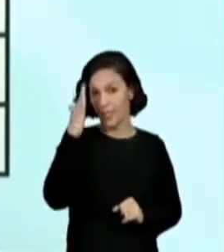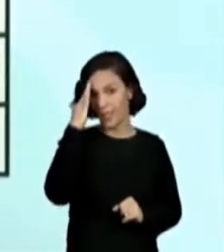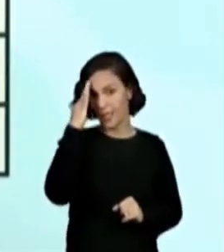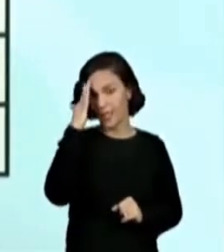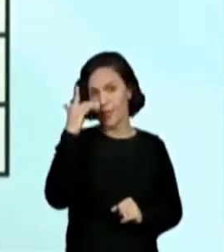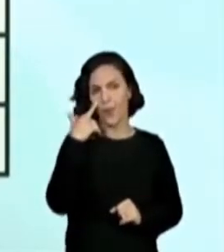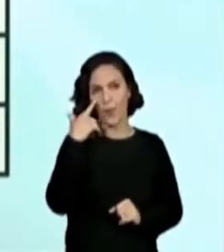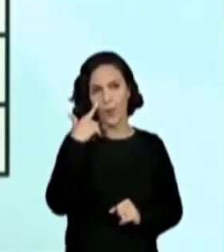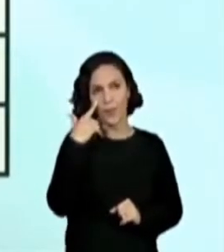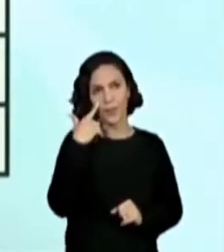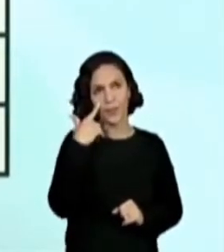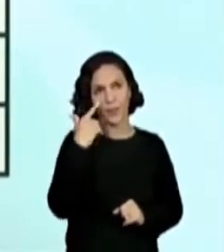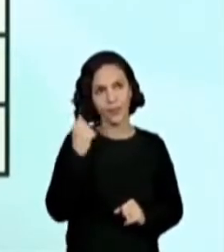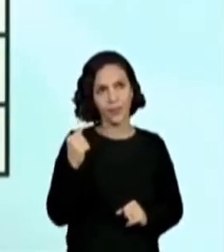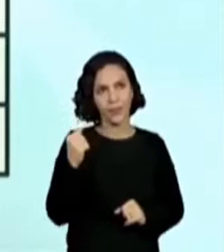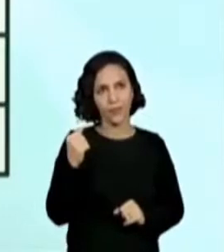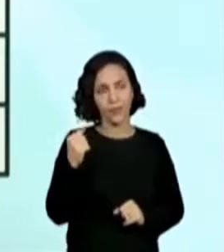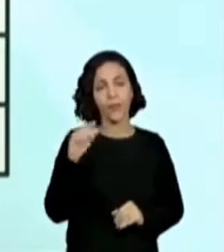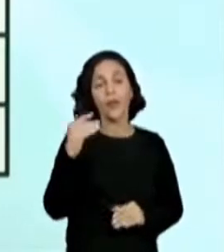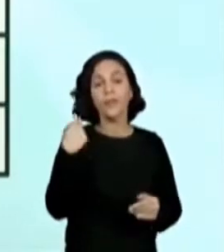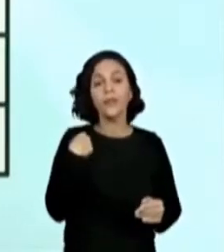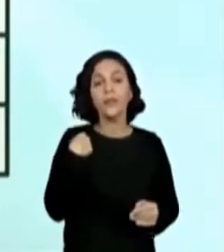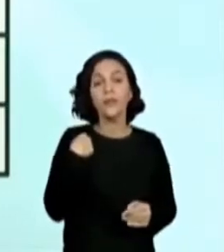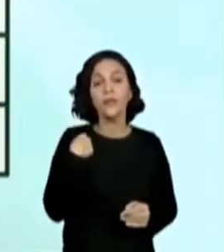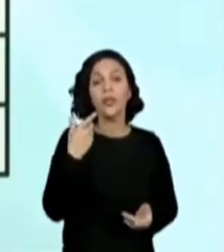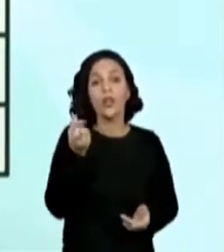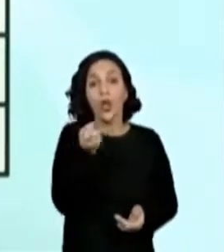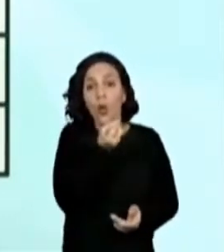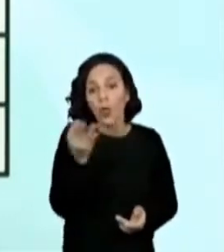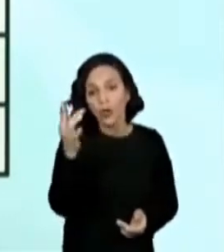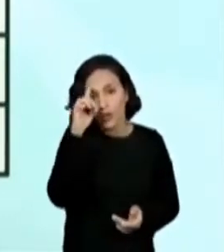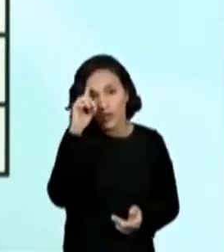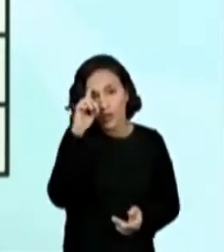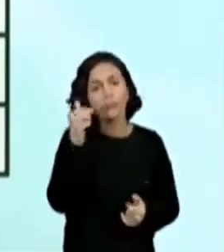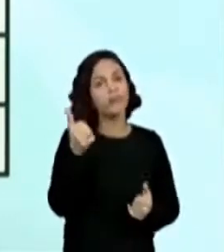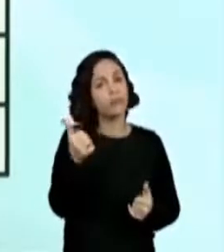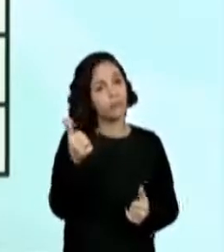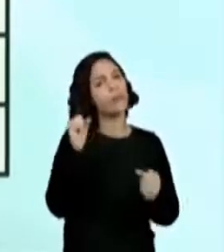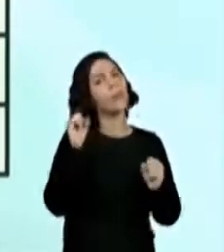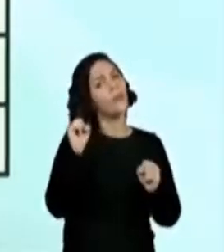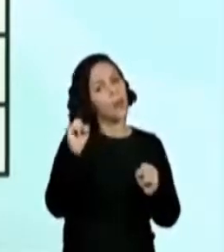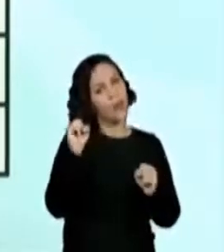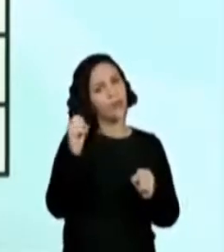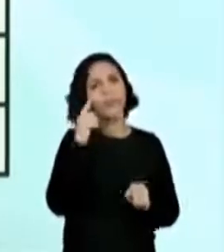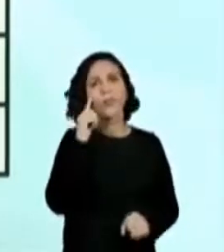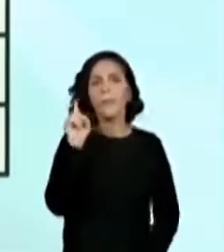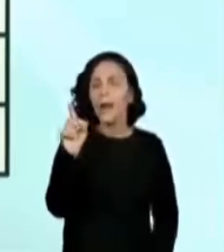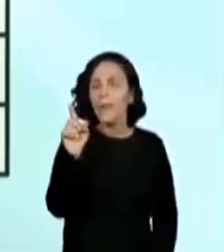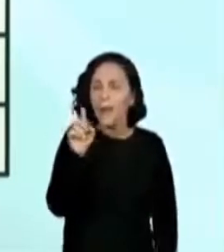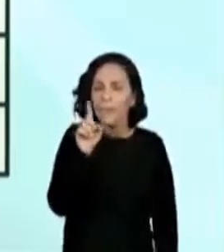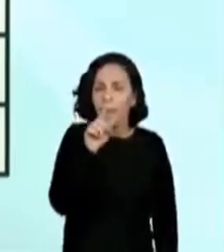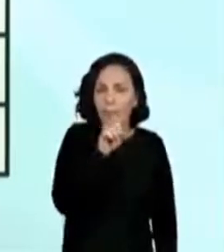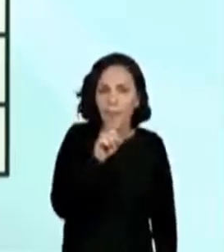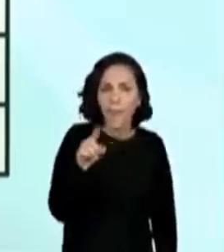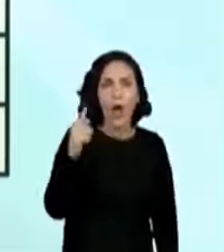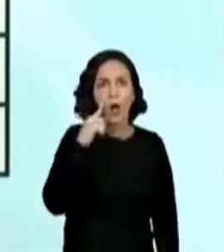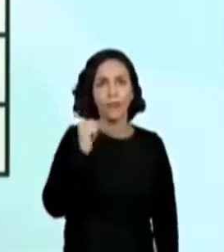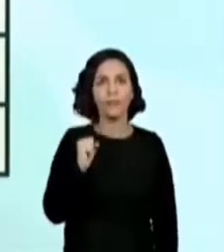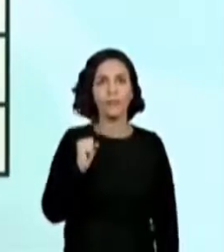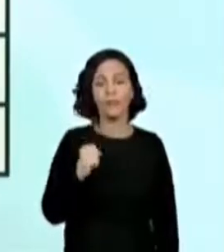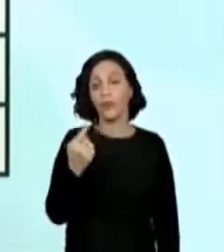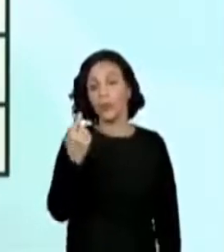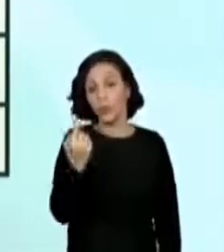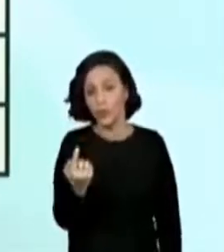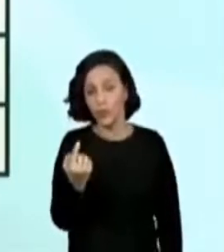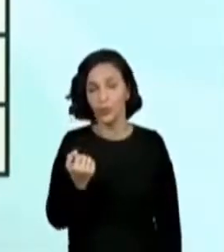Como que eu posso fazer? Vou contando mesmo ali os dias. Não tem problema nenhum. Aliás, deve, não é? Eu tenho aqui, ó, o dia